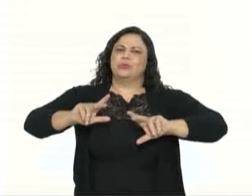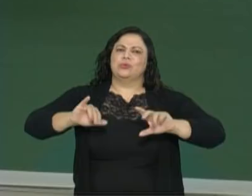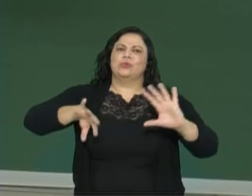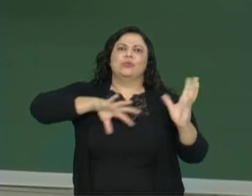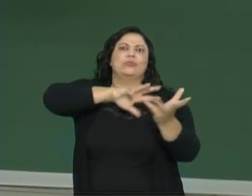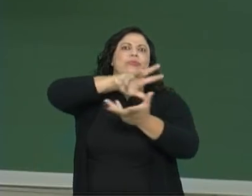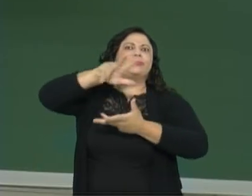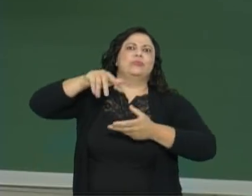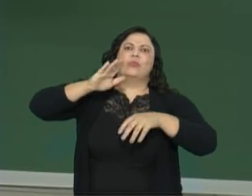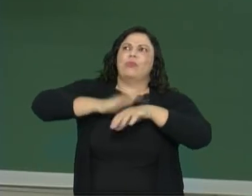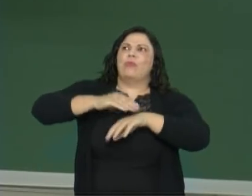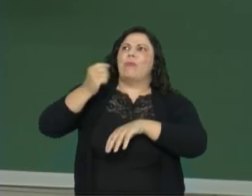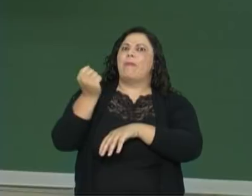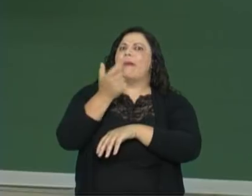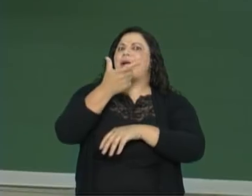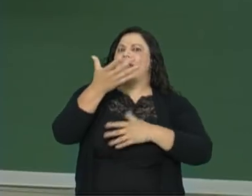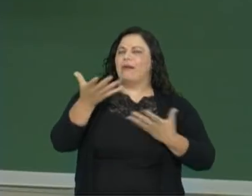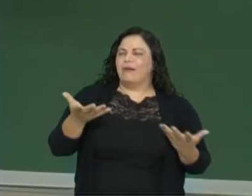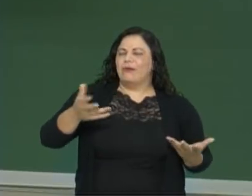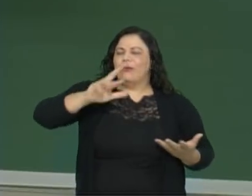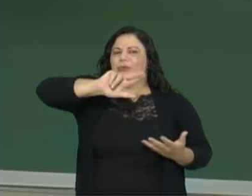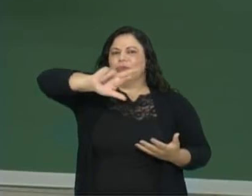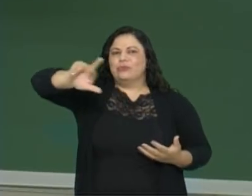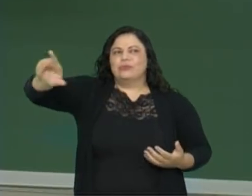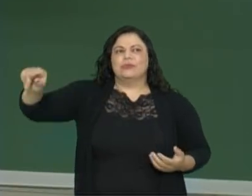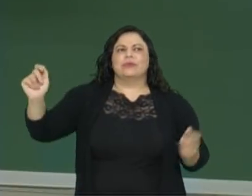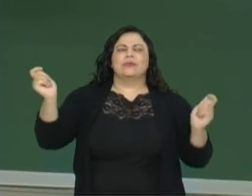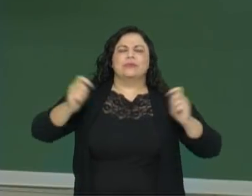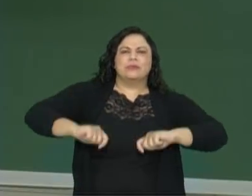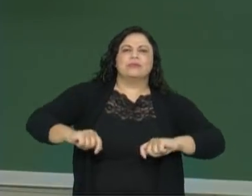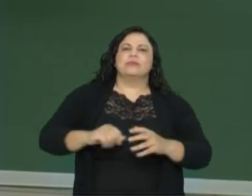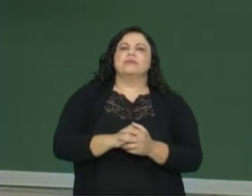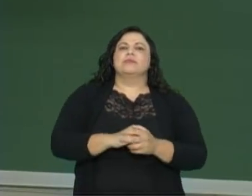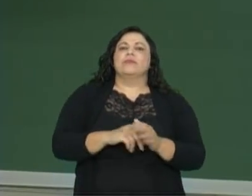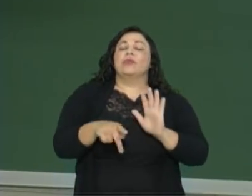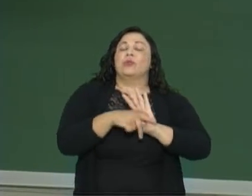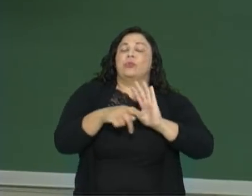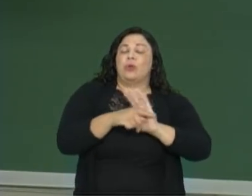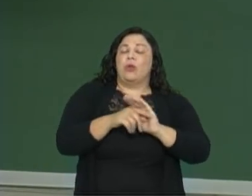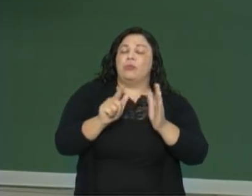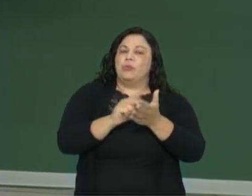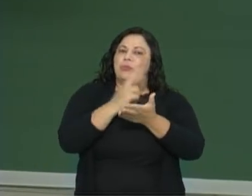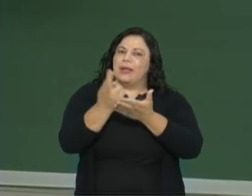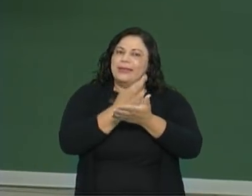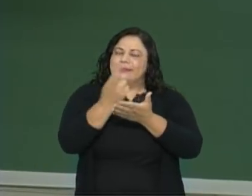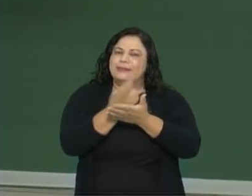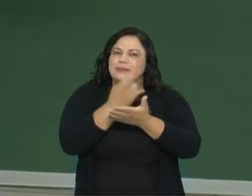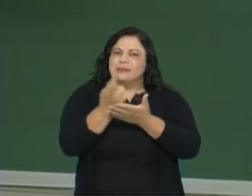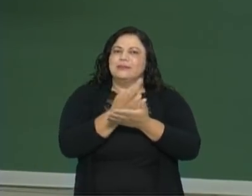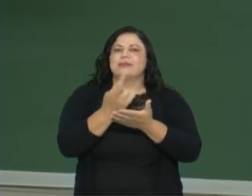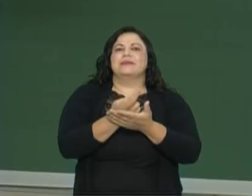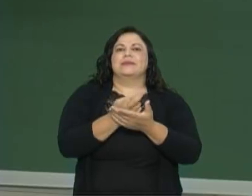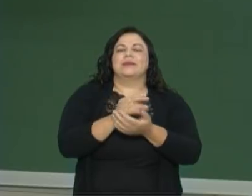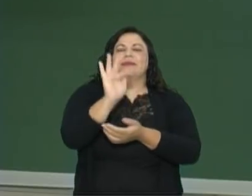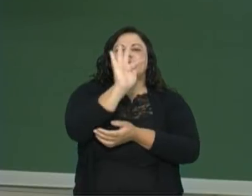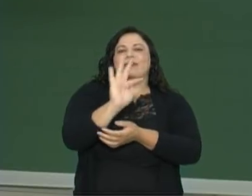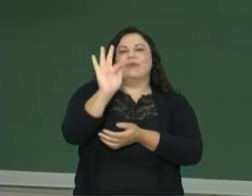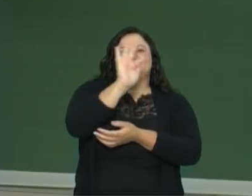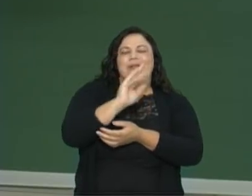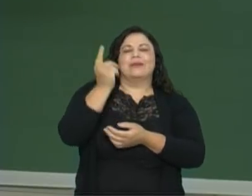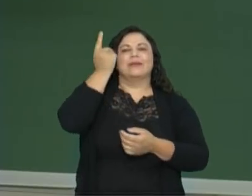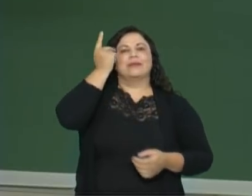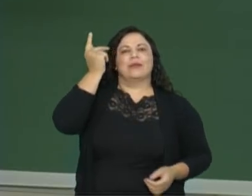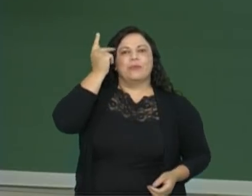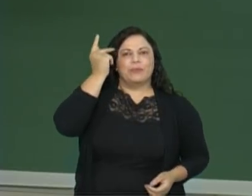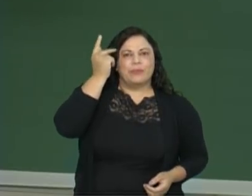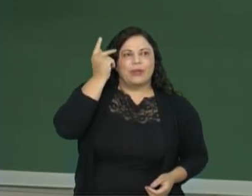Uma notícia publicada lá na revista da Faculdade de Pesquisa do Estado de São Paulo, da Fundação de Amparo à Pesquisa do Estado de São Paulo,